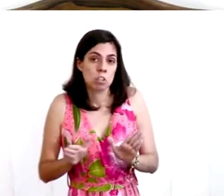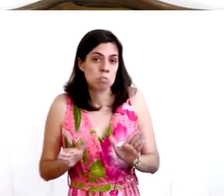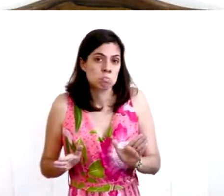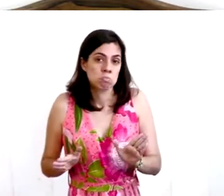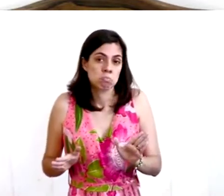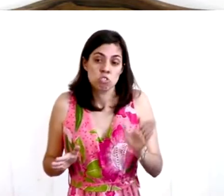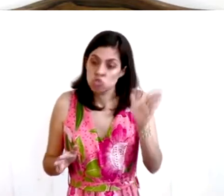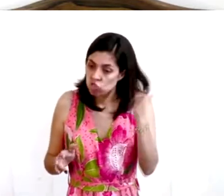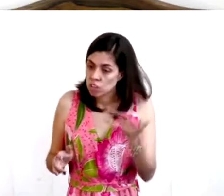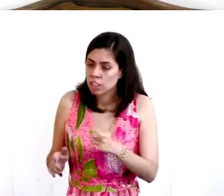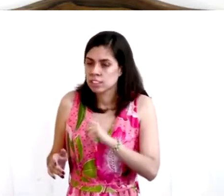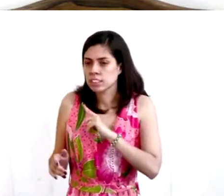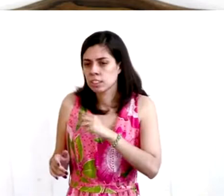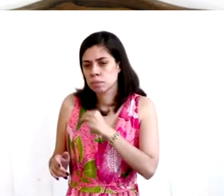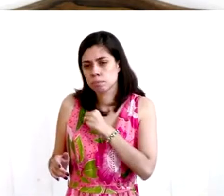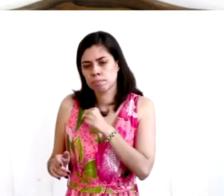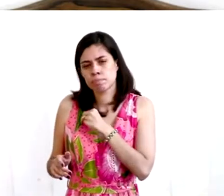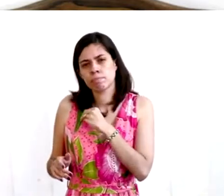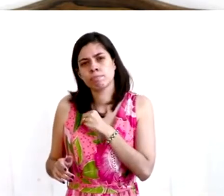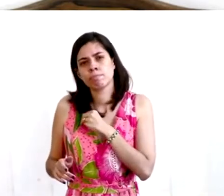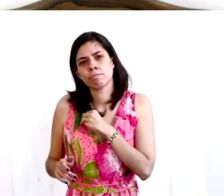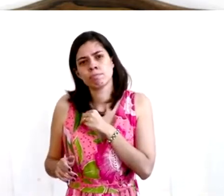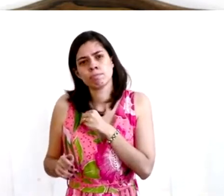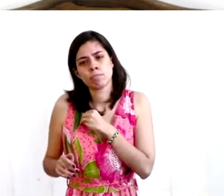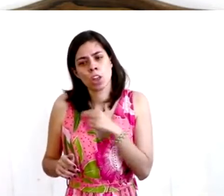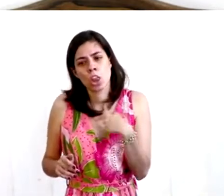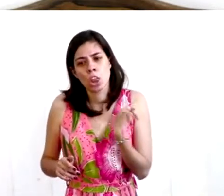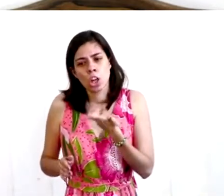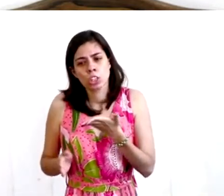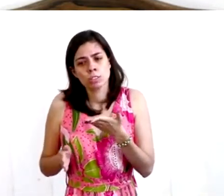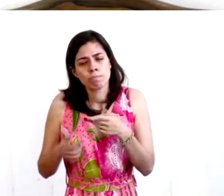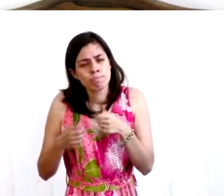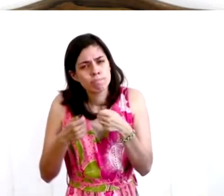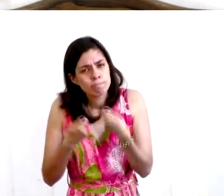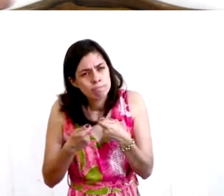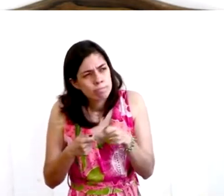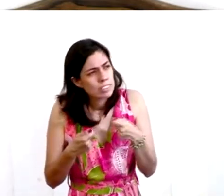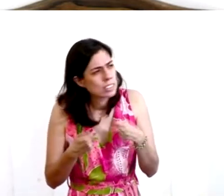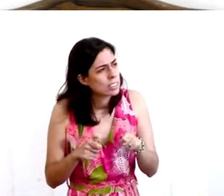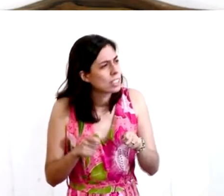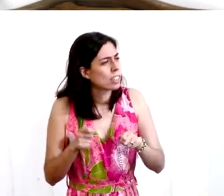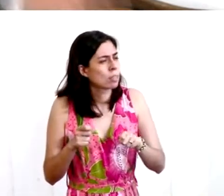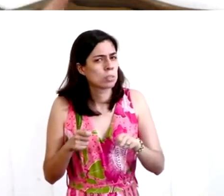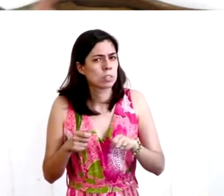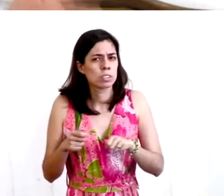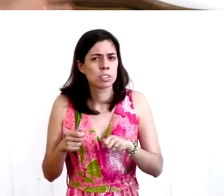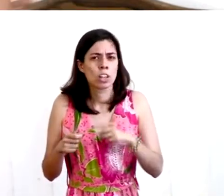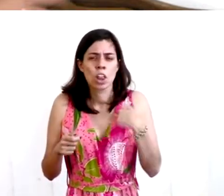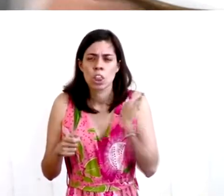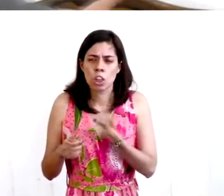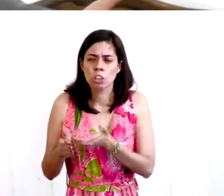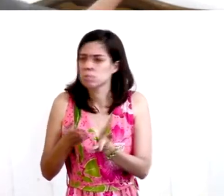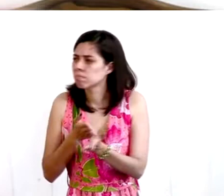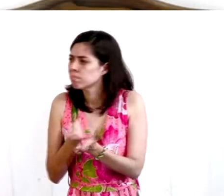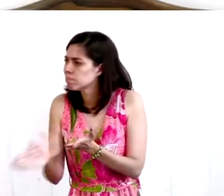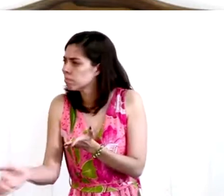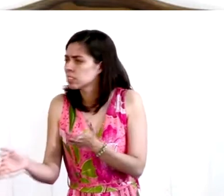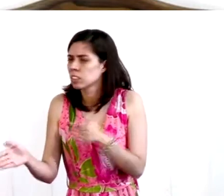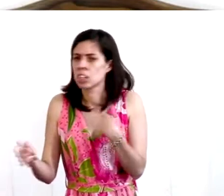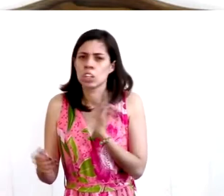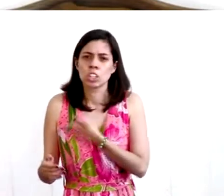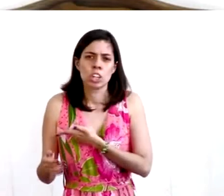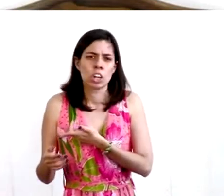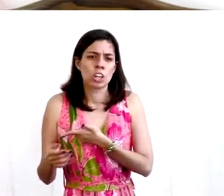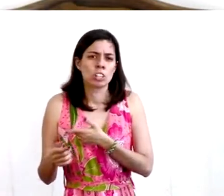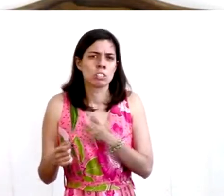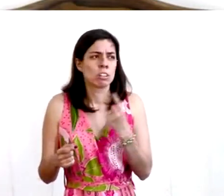o Senhor Deus sabe do nosso estado de carência, o Senhor Deus sabe do nosso estado de erro, de perdição, de gente que anda em